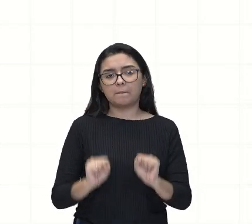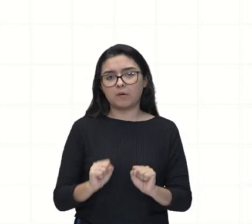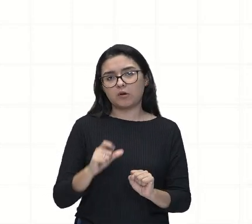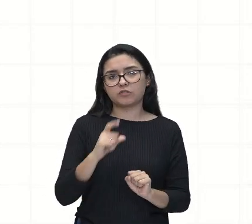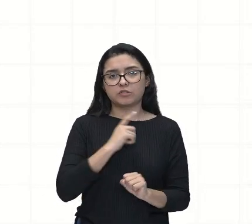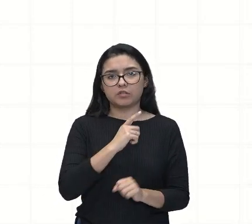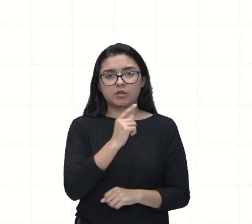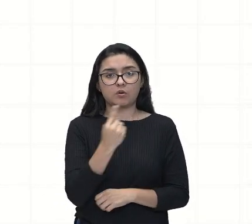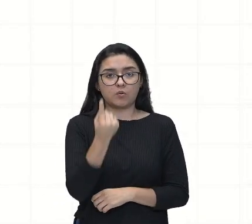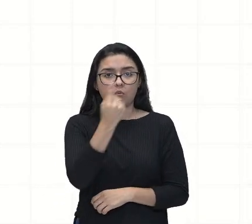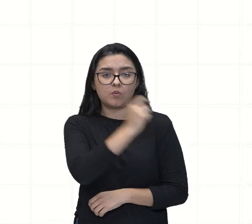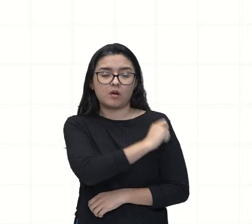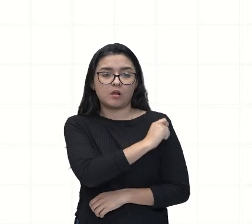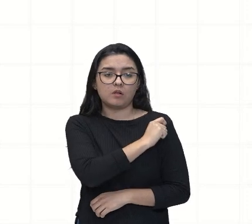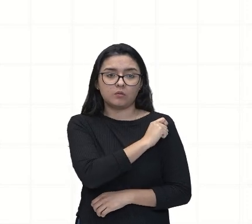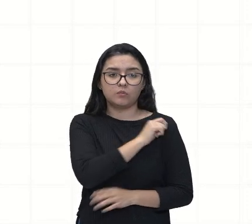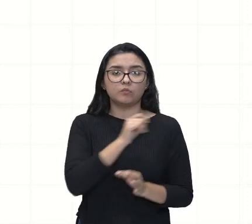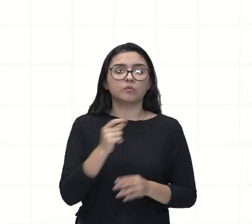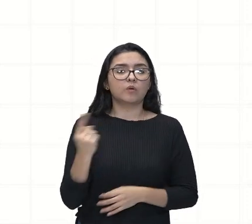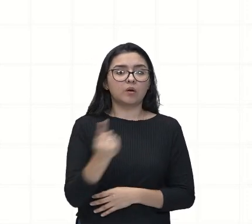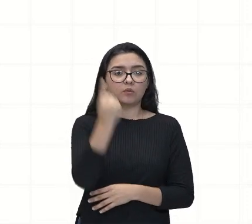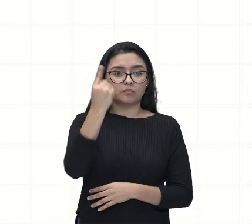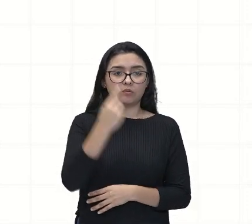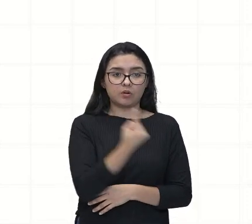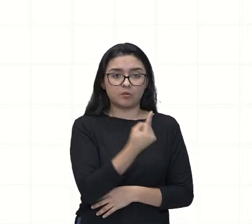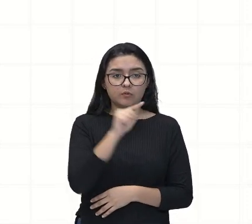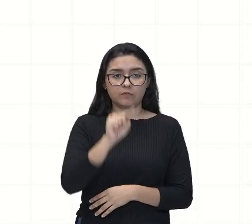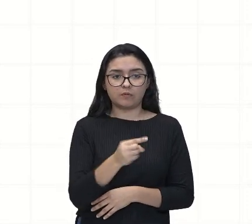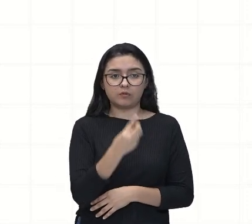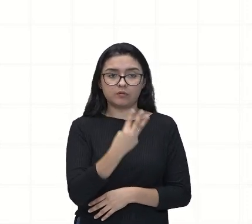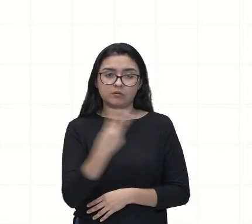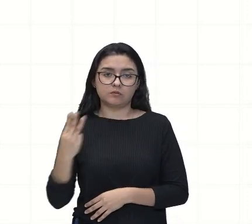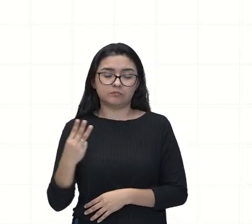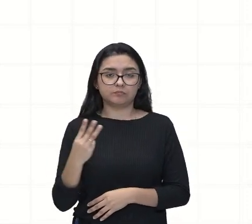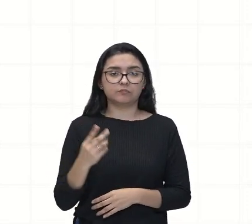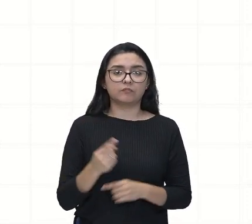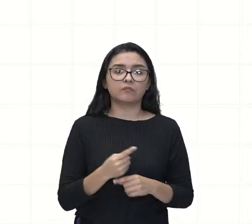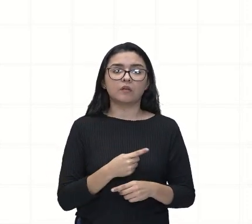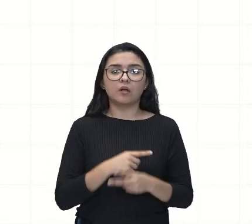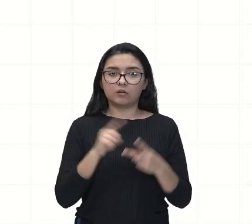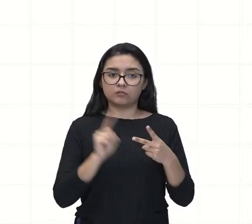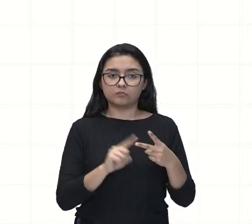altura de 1,33, eu posso ter um aluno com altura de